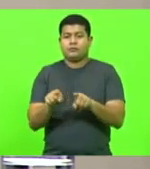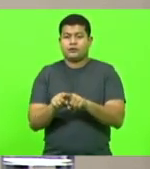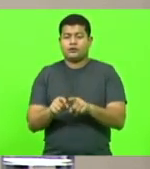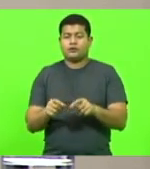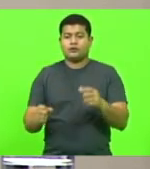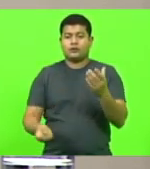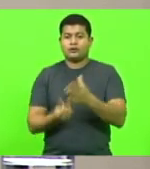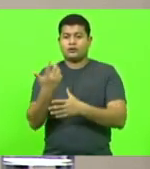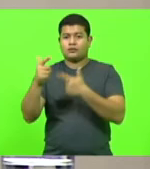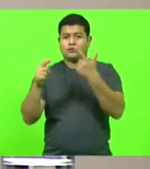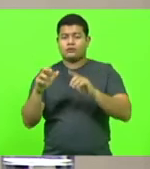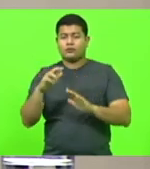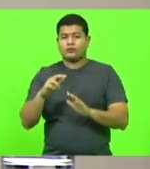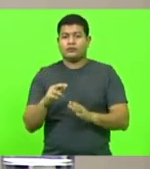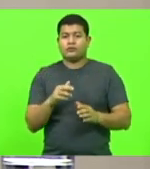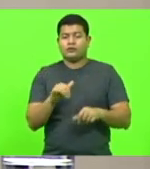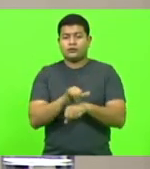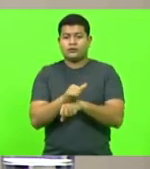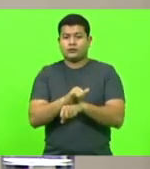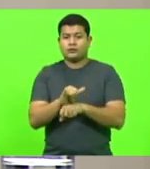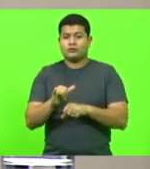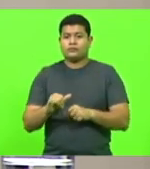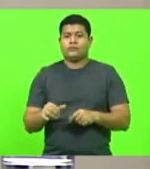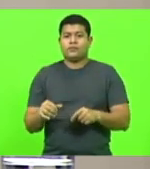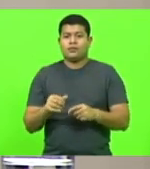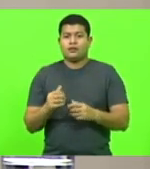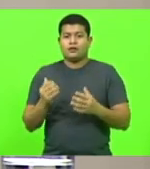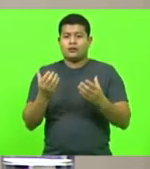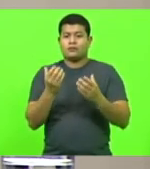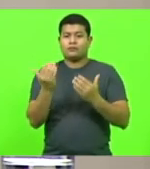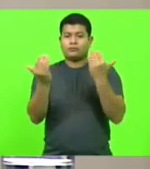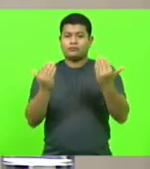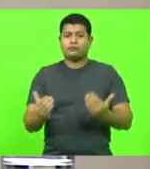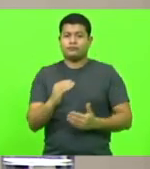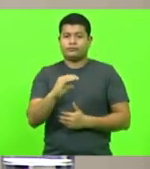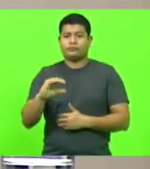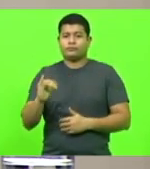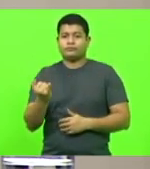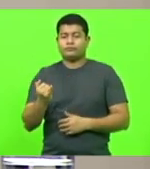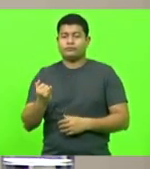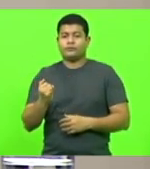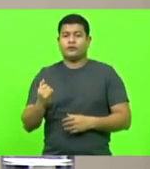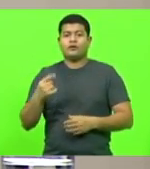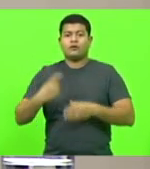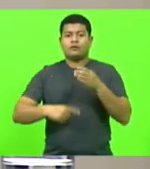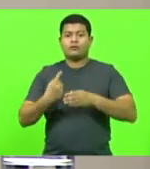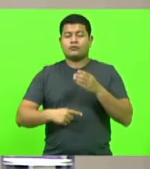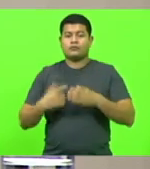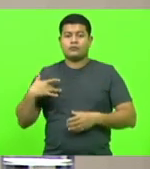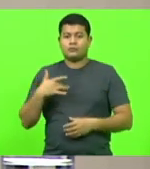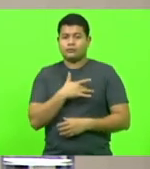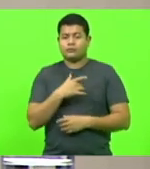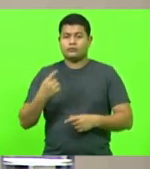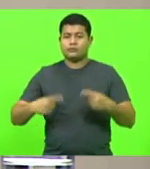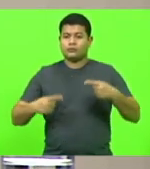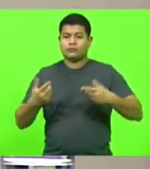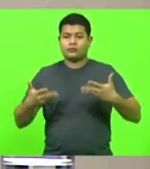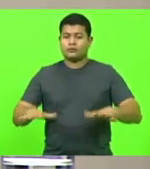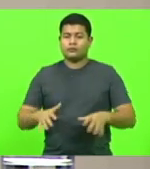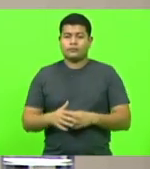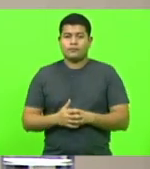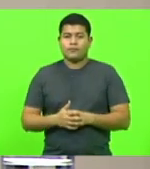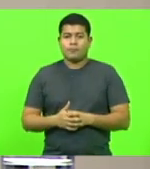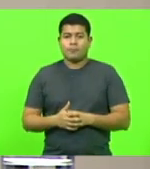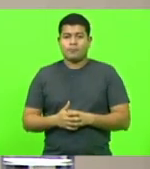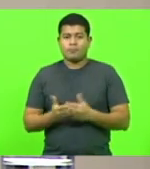e pareceres favoráveis das comissões de Constituição e Justiça, Comissão de Saúde, em discussão. Com a palavra, o autor,